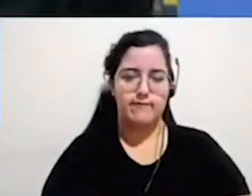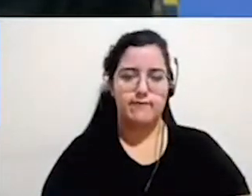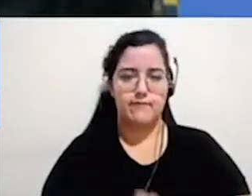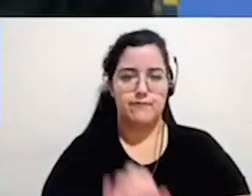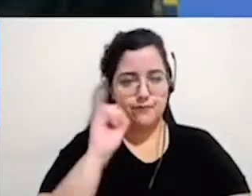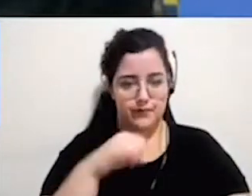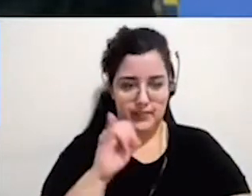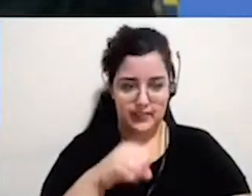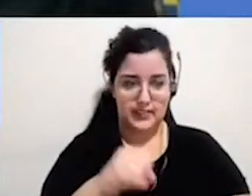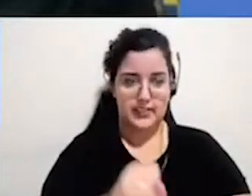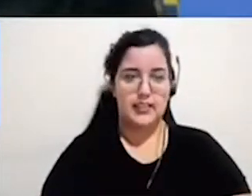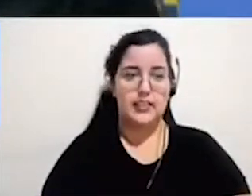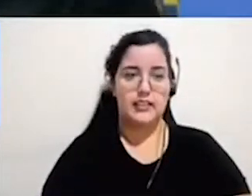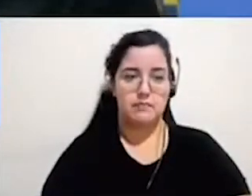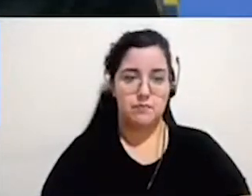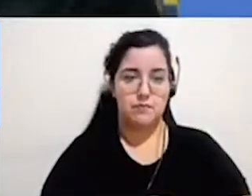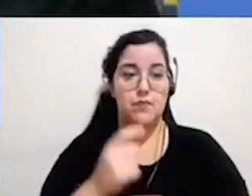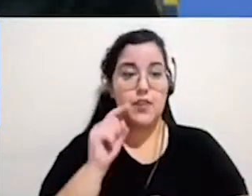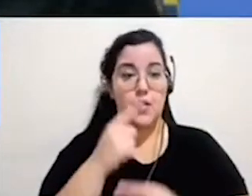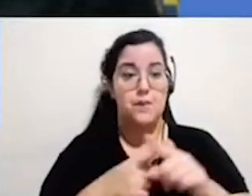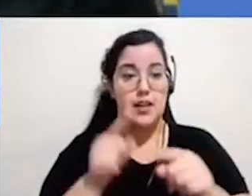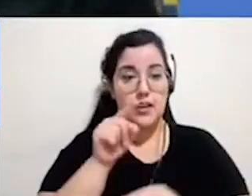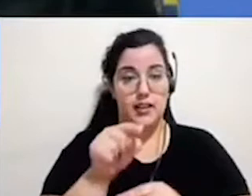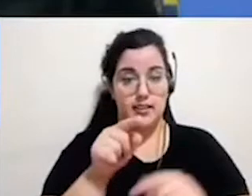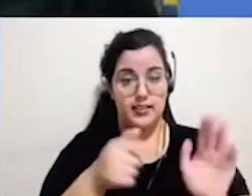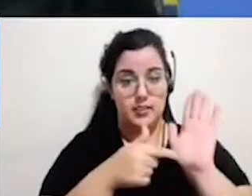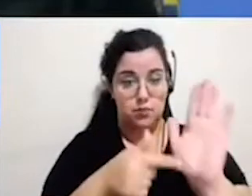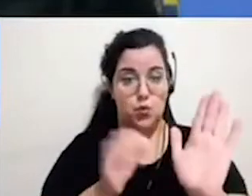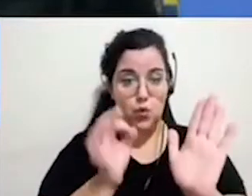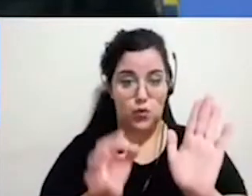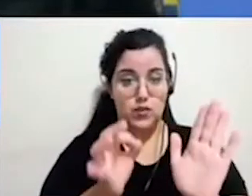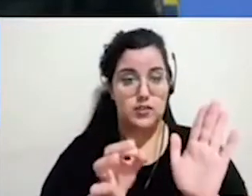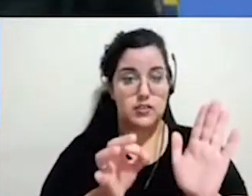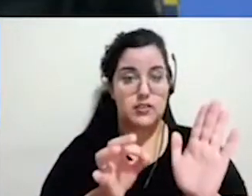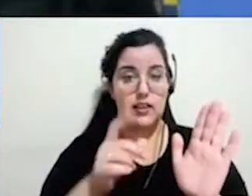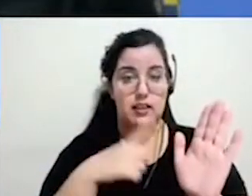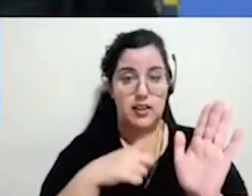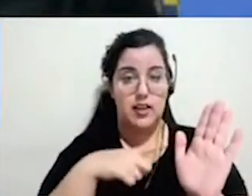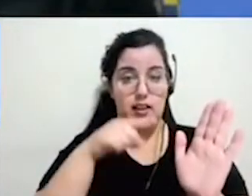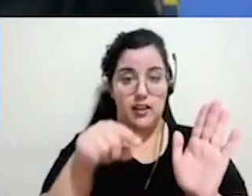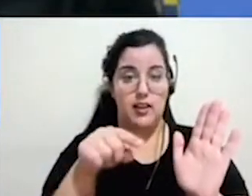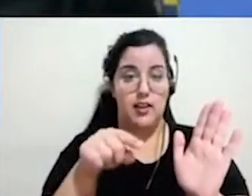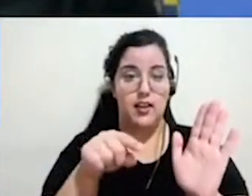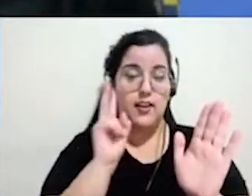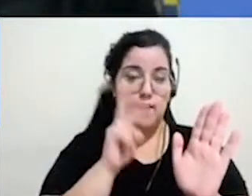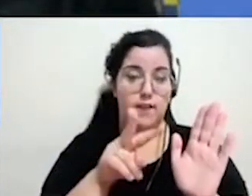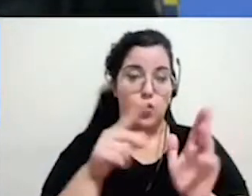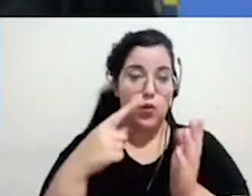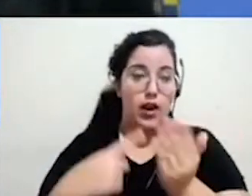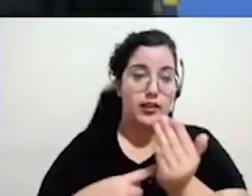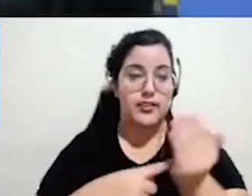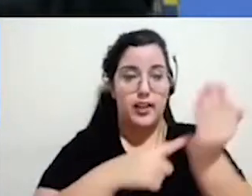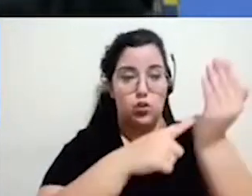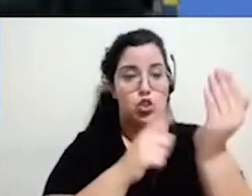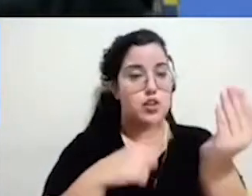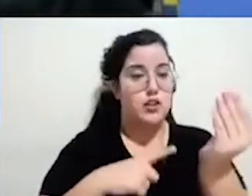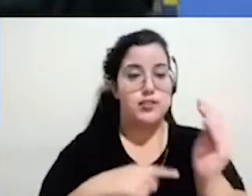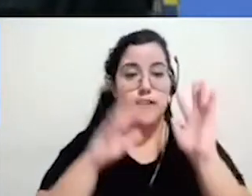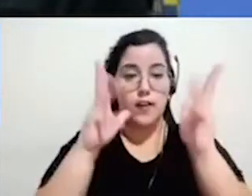Sim, e é uma coisa que você sempre fala, né, Silvia? Quer dizer, a tecnologia ela veio para impactar todas as